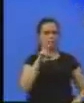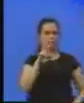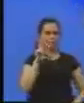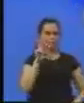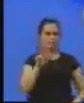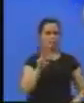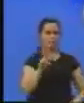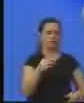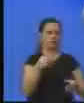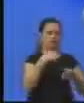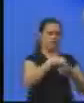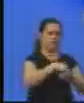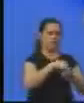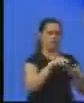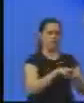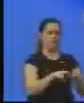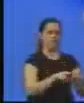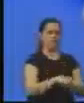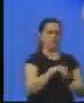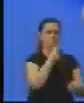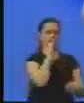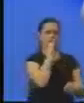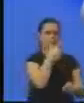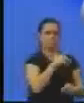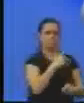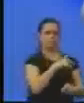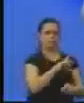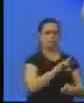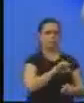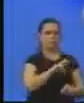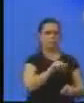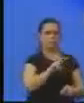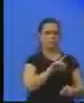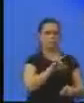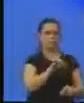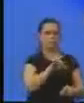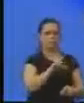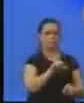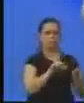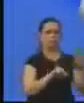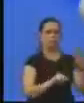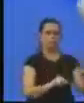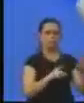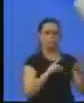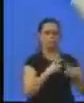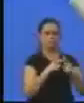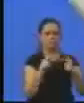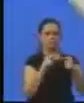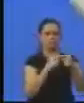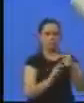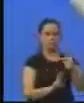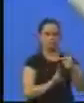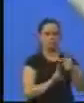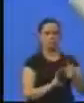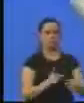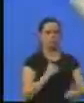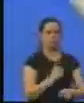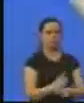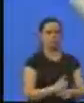costumam colocar, u' sobre u. Isto é, derivada de u sobre u. Então, vamos